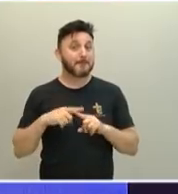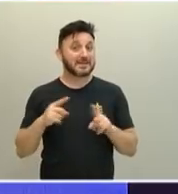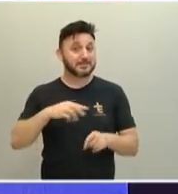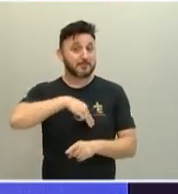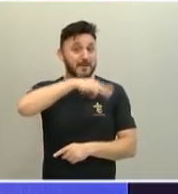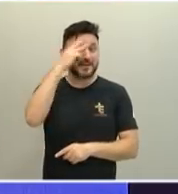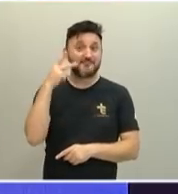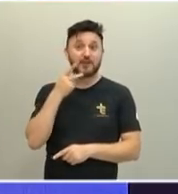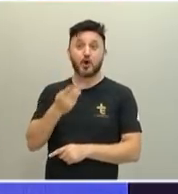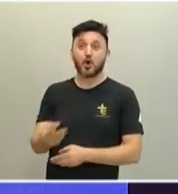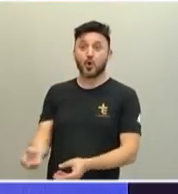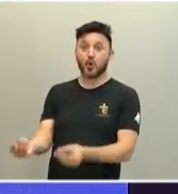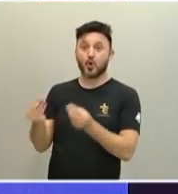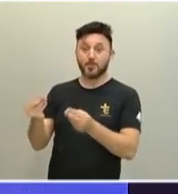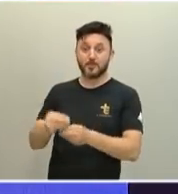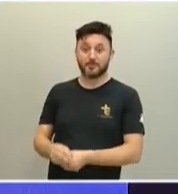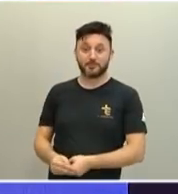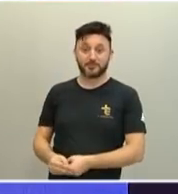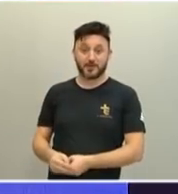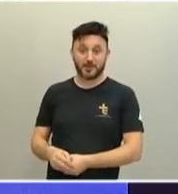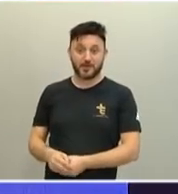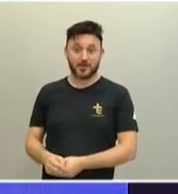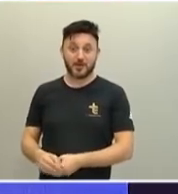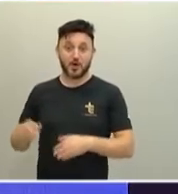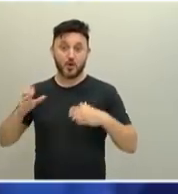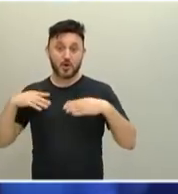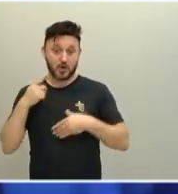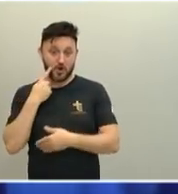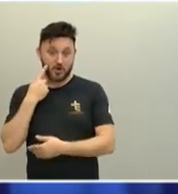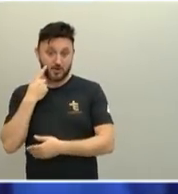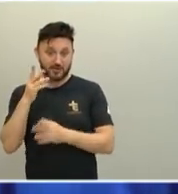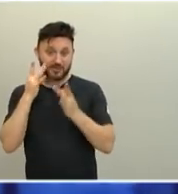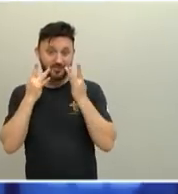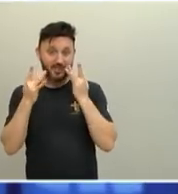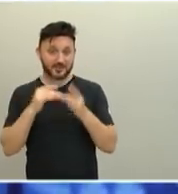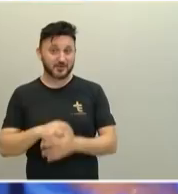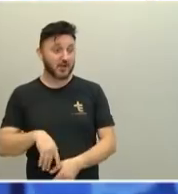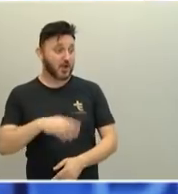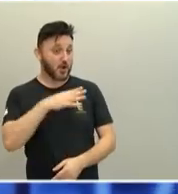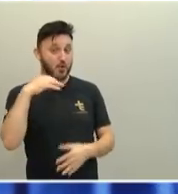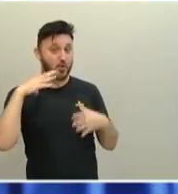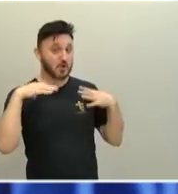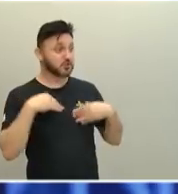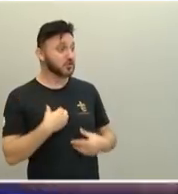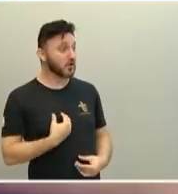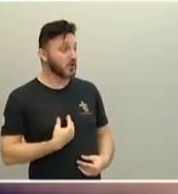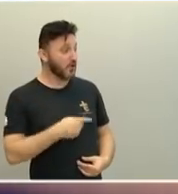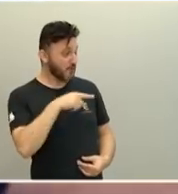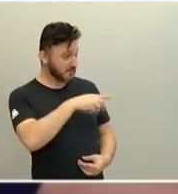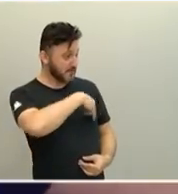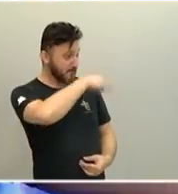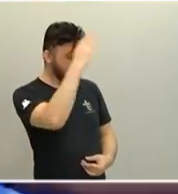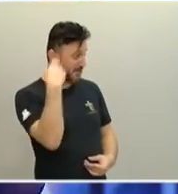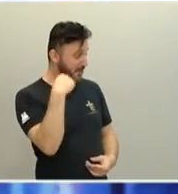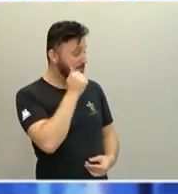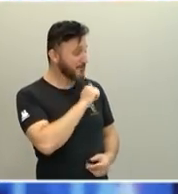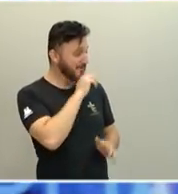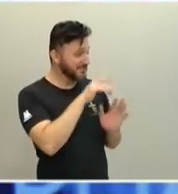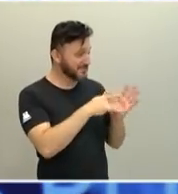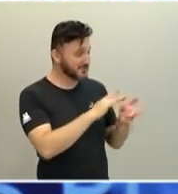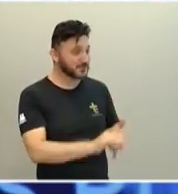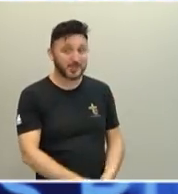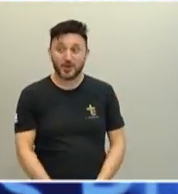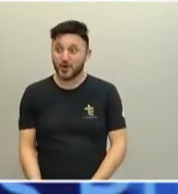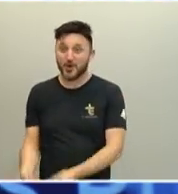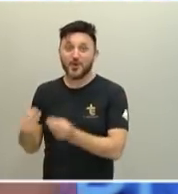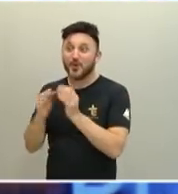aqui para mim que eu vou fazer a dramaturgia aqui. O anjo fala assim, tu serás a mãe do Senhor. Como? Como é que vai ser? É o como para